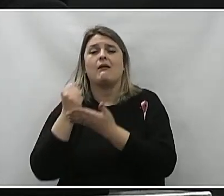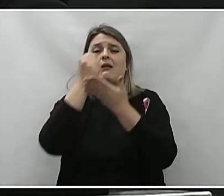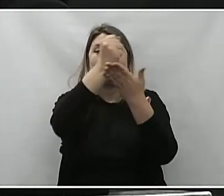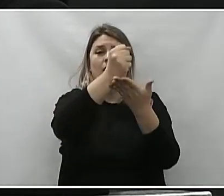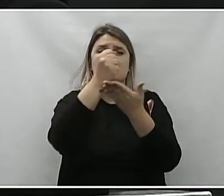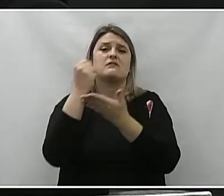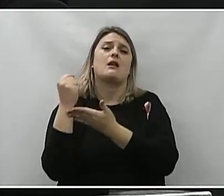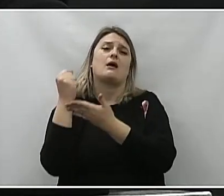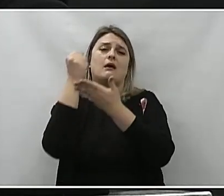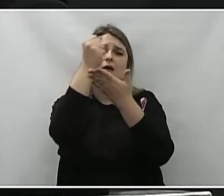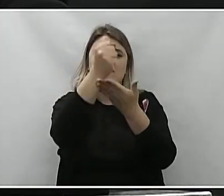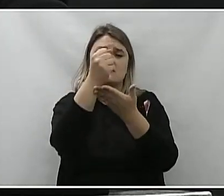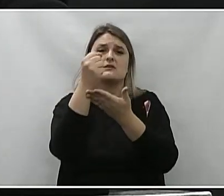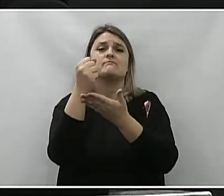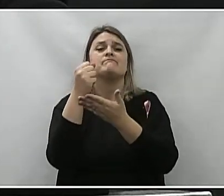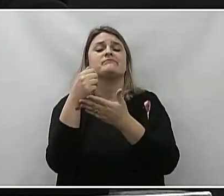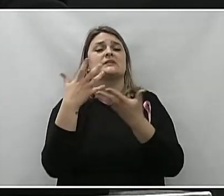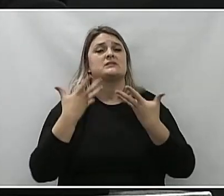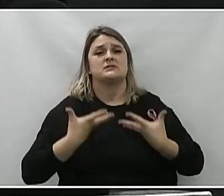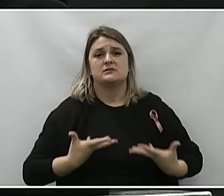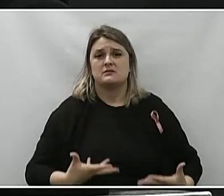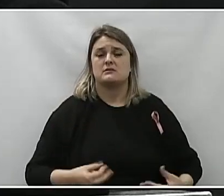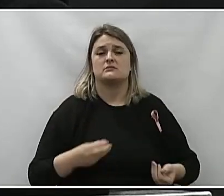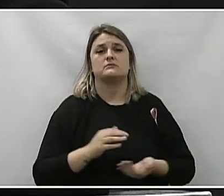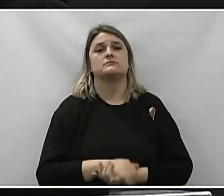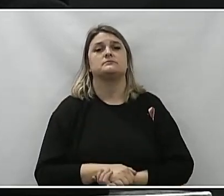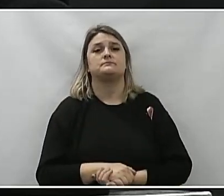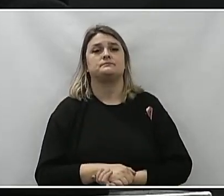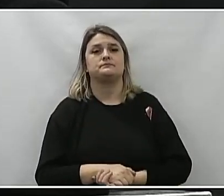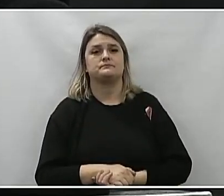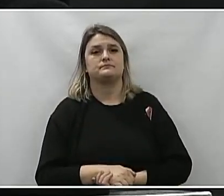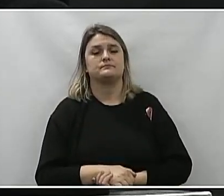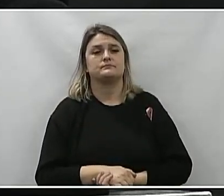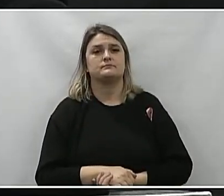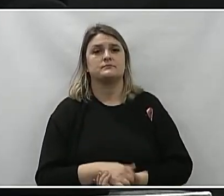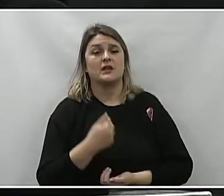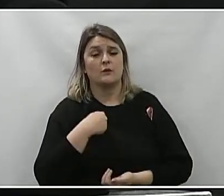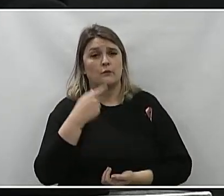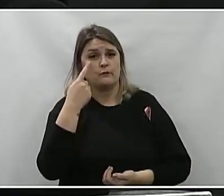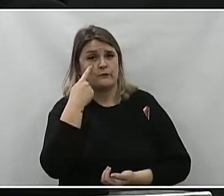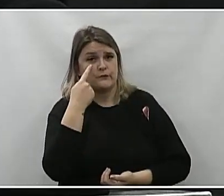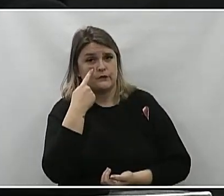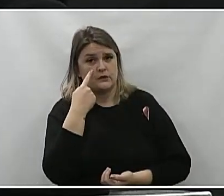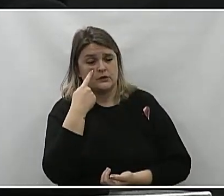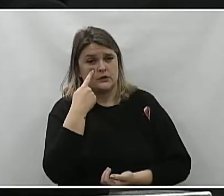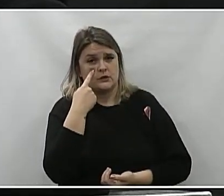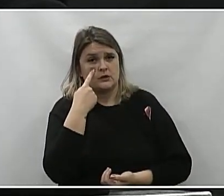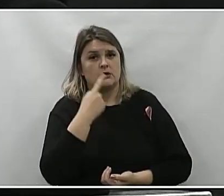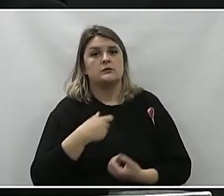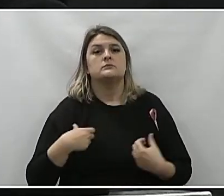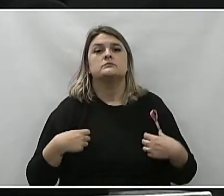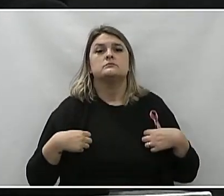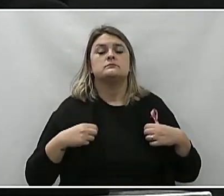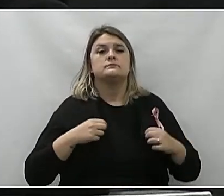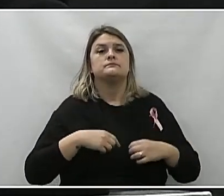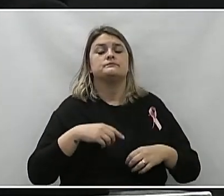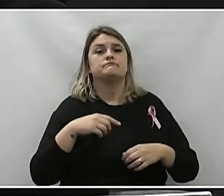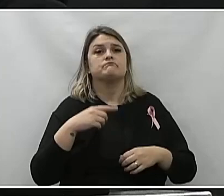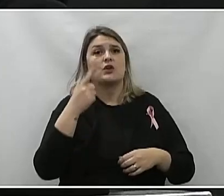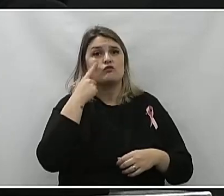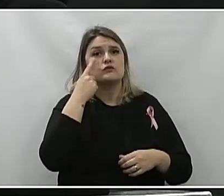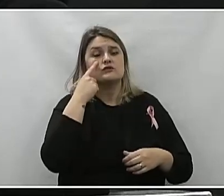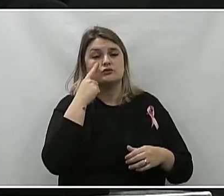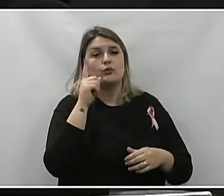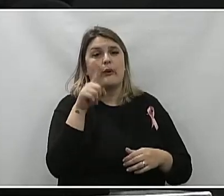tem que acompanhar os mesmos até essas viagens vejo com com um olhar